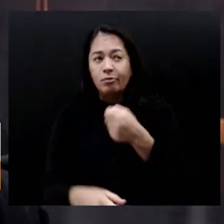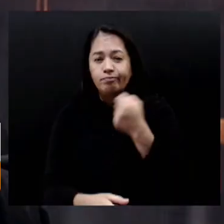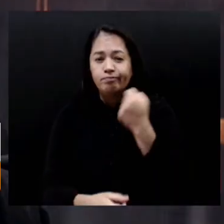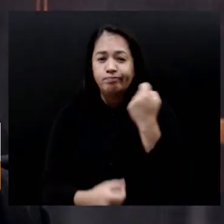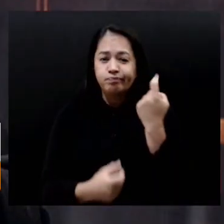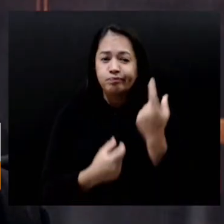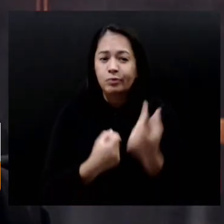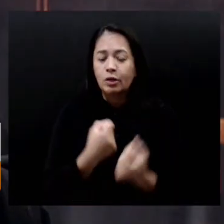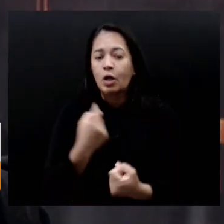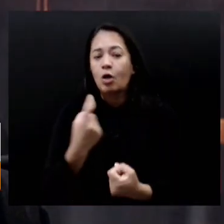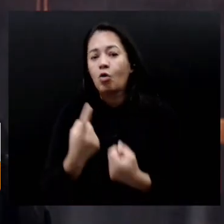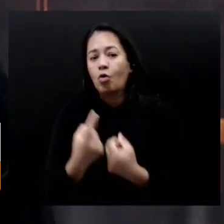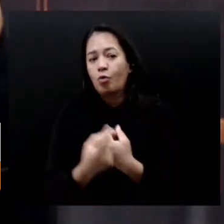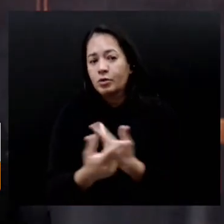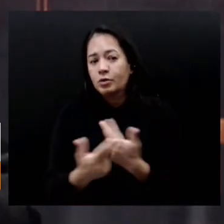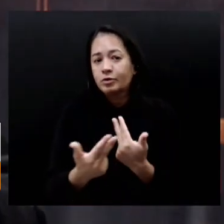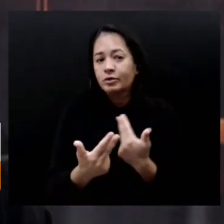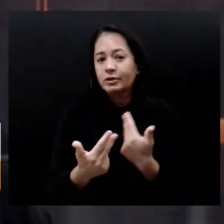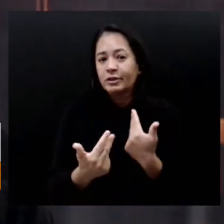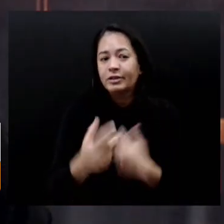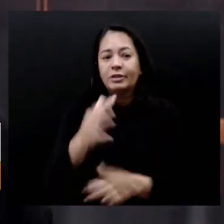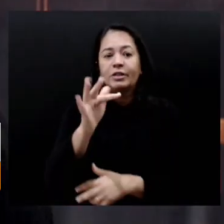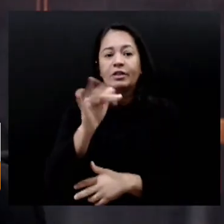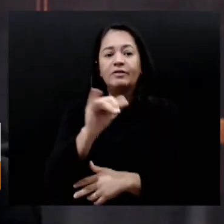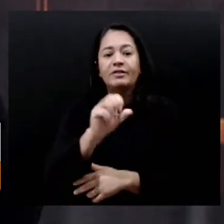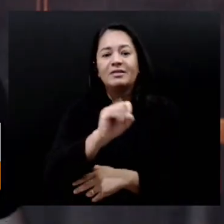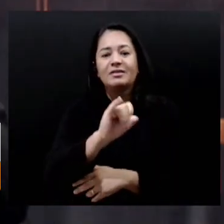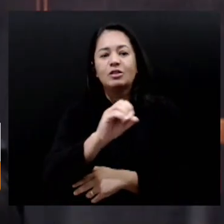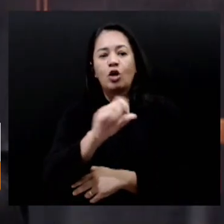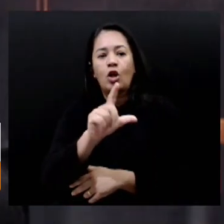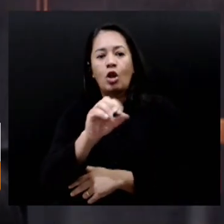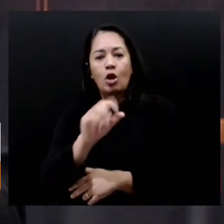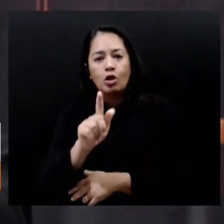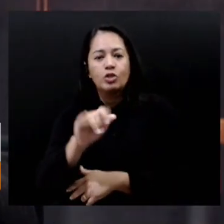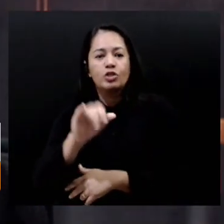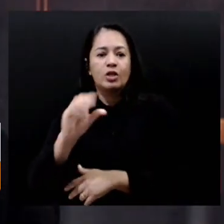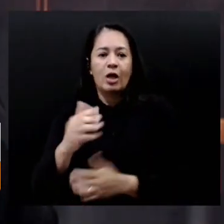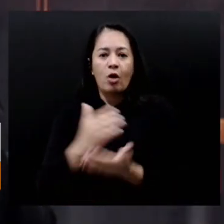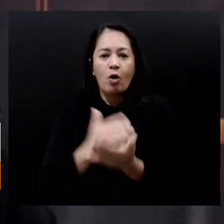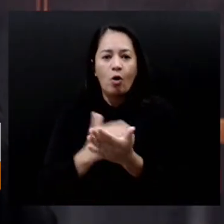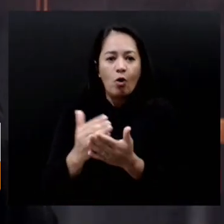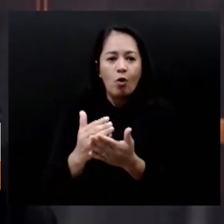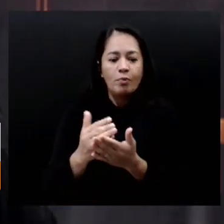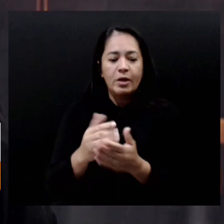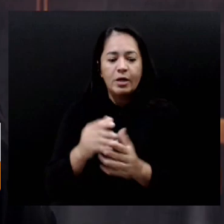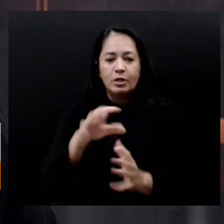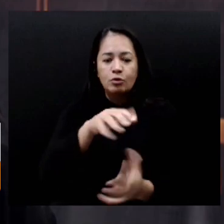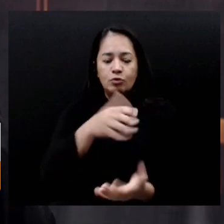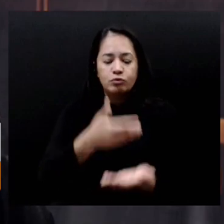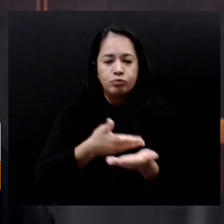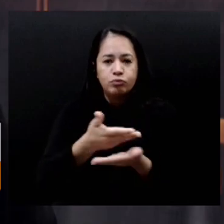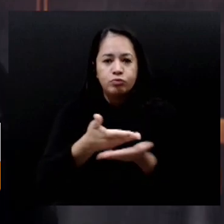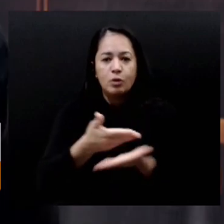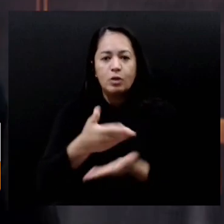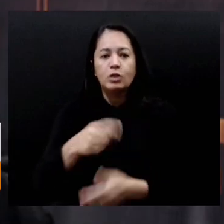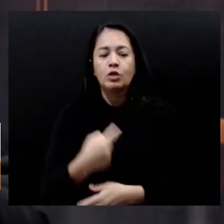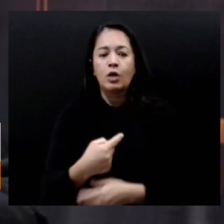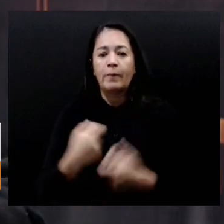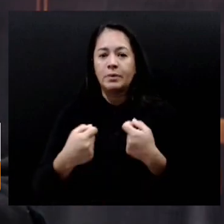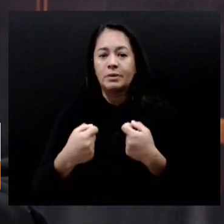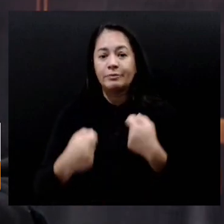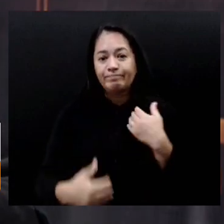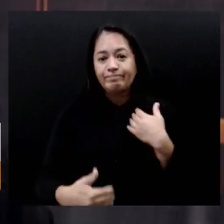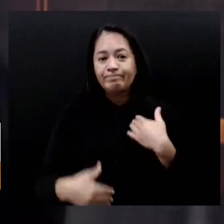fisiológicas também, né? A raiva começa também na nossa interação com o mundo e a gente tem questões fisiológicas cerebrais